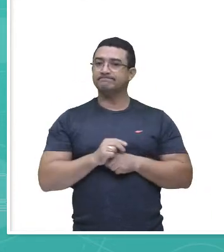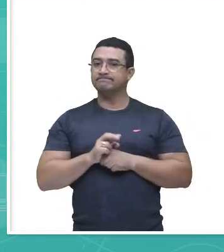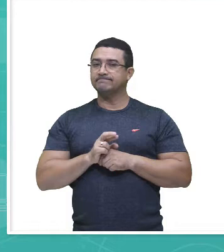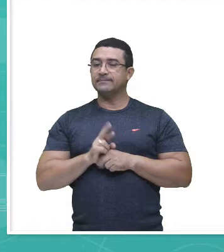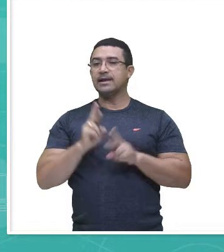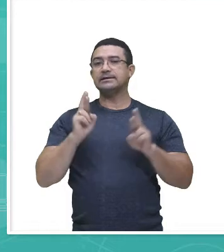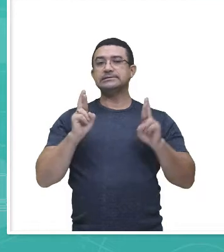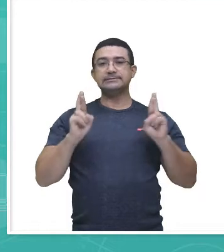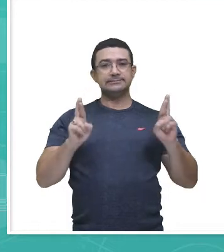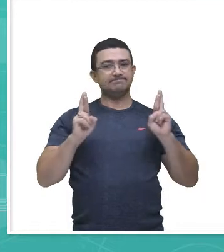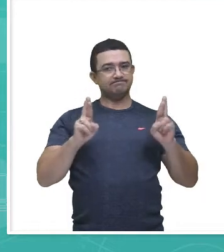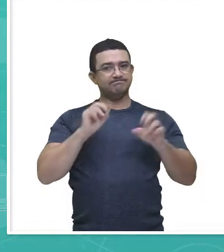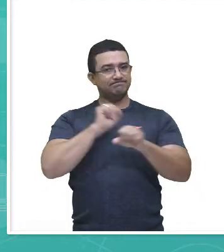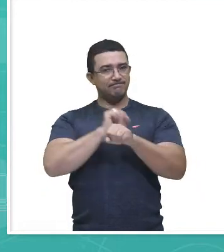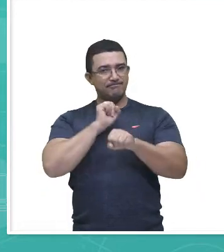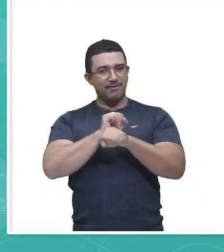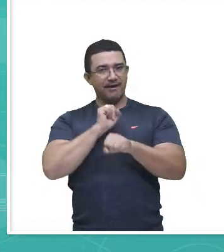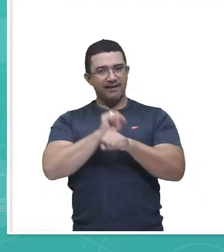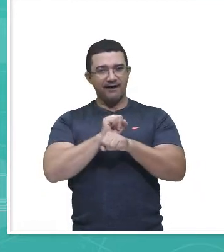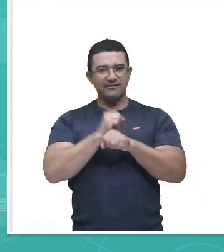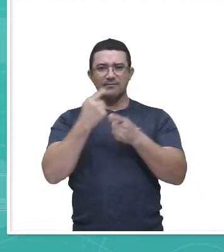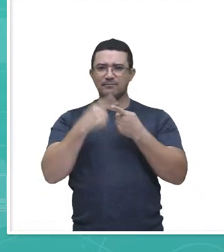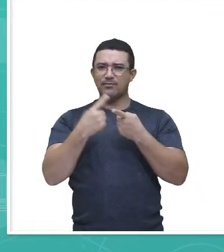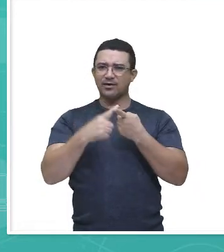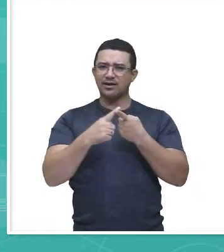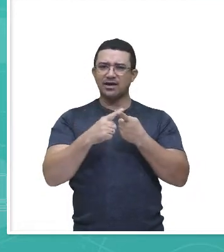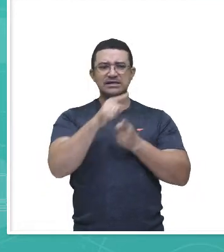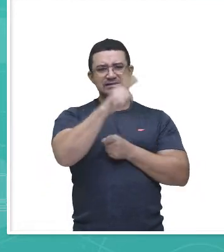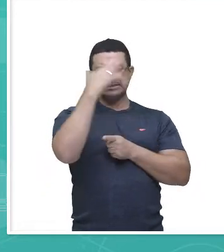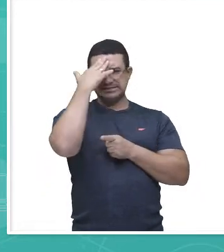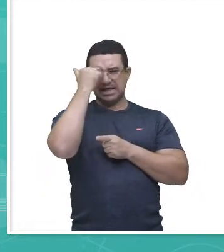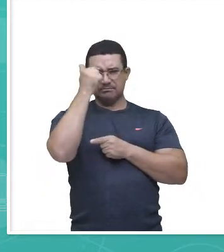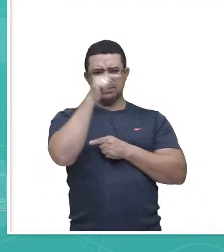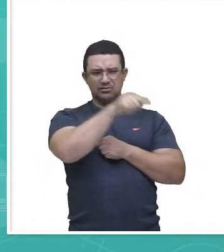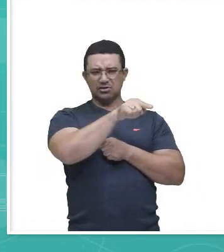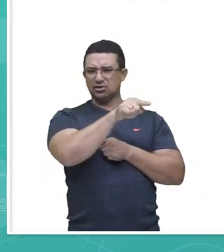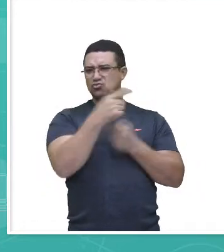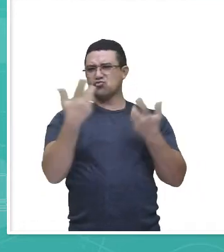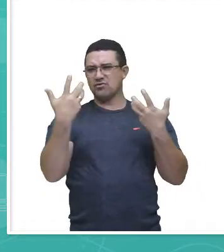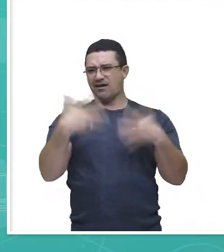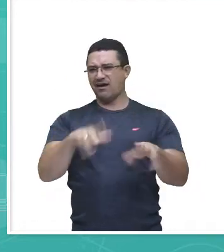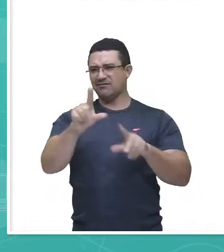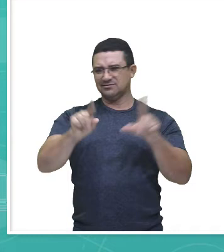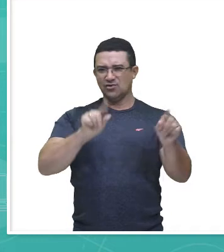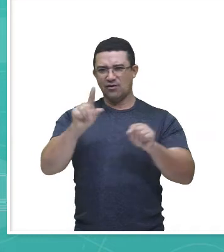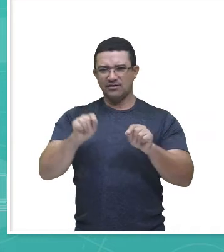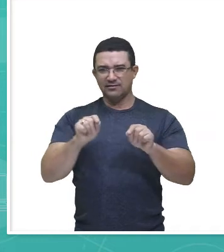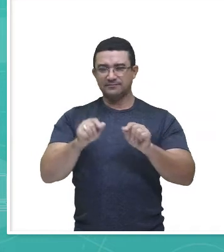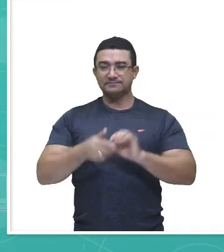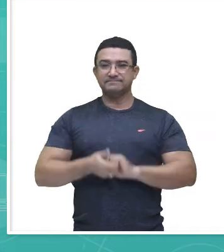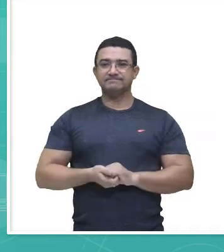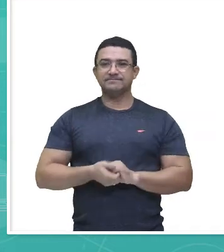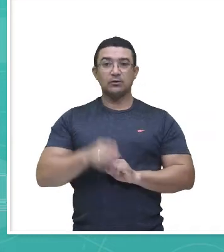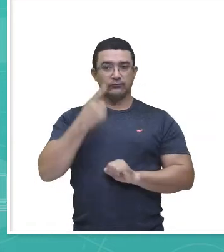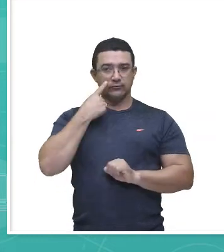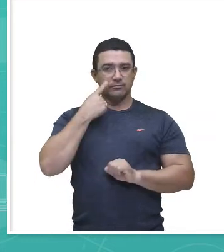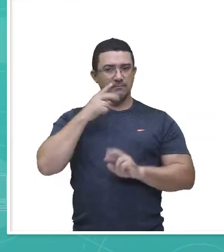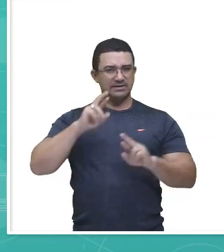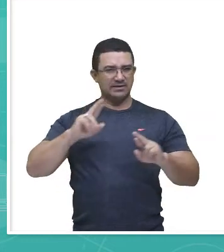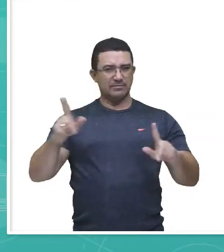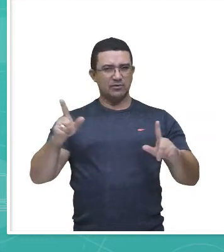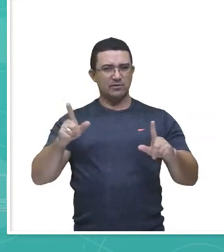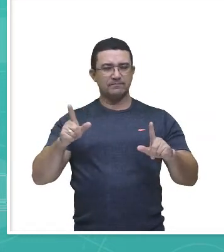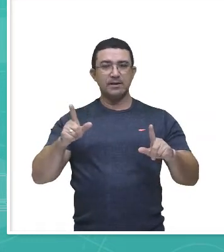Esperavam porque sabiam de sua indecisão. Veja a mudança, porque essas palavras aqui que